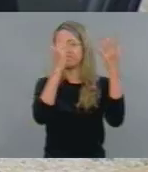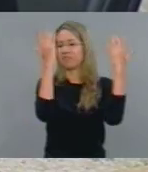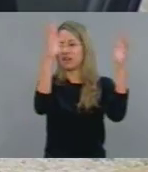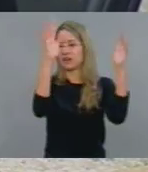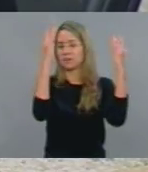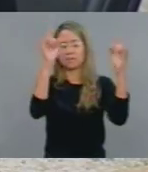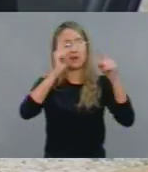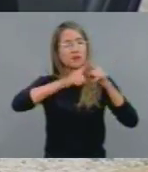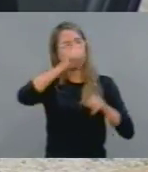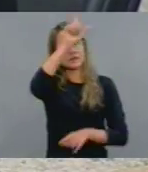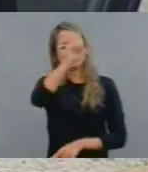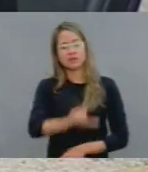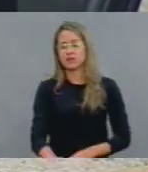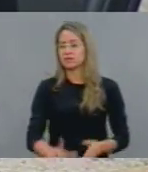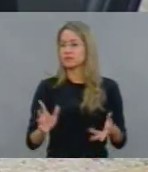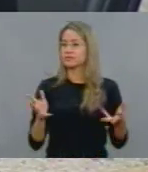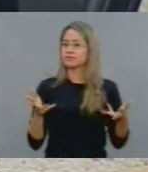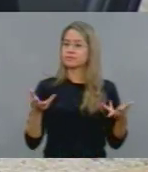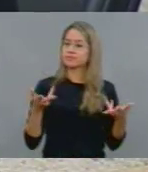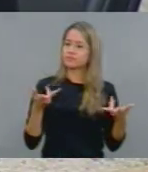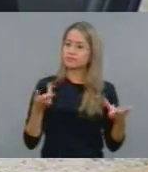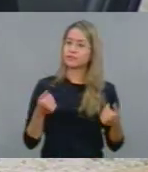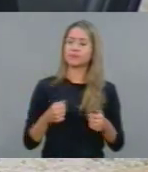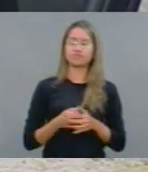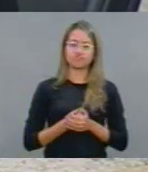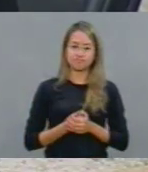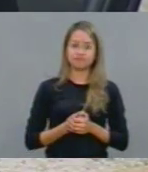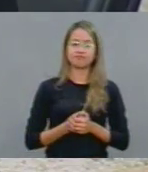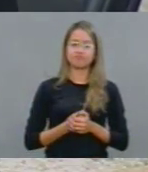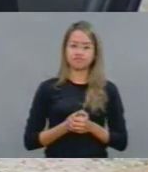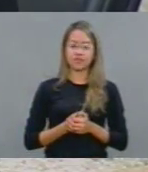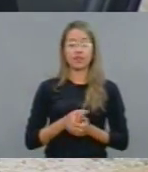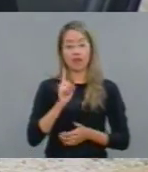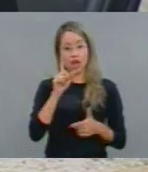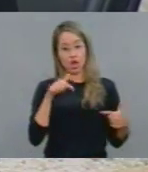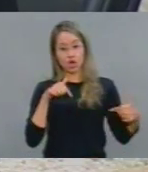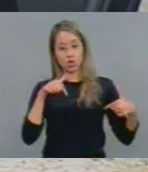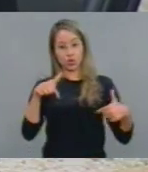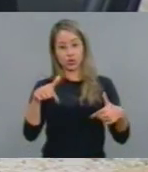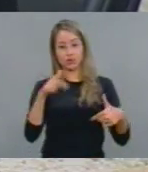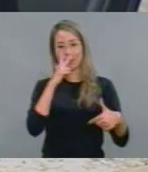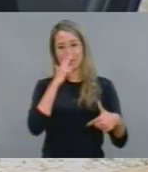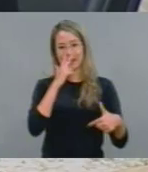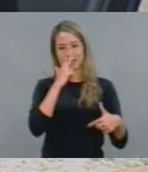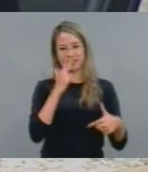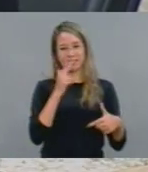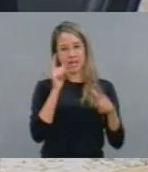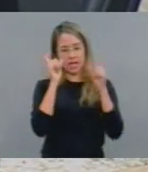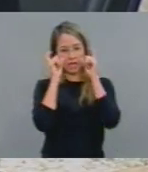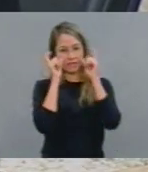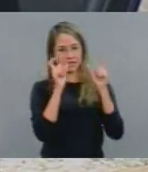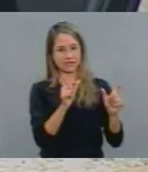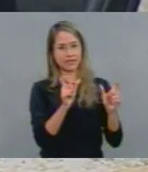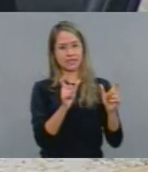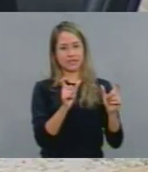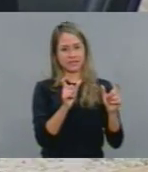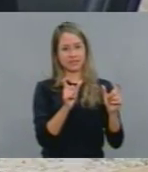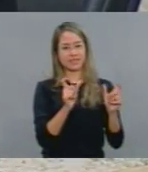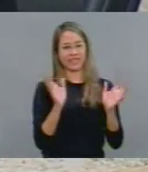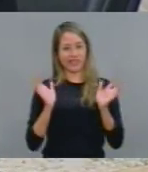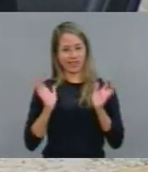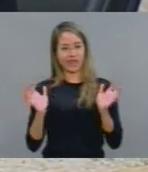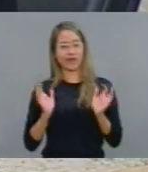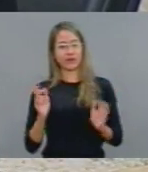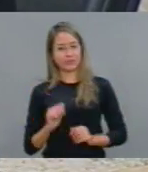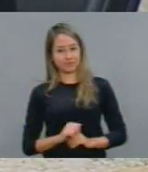um partido que faz oposição ao governo, ter clareza que o que está em disputa é a luta de classe, são os interesses pelas grandes riquezas do